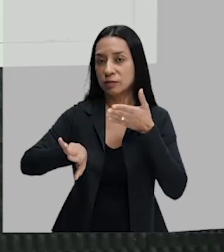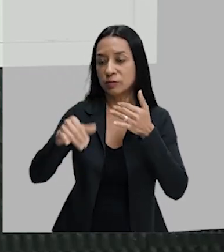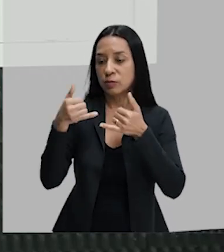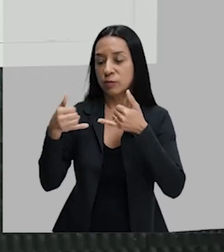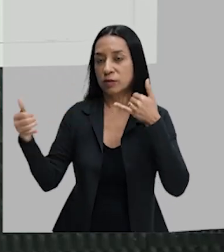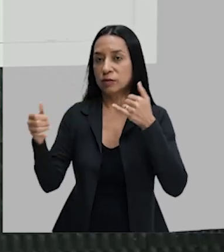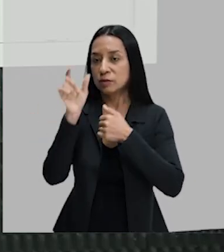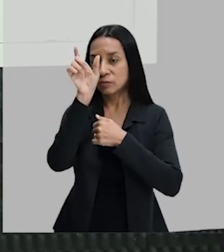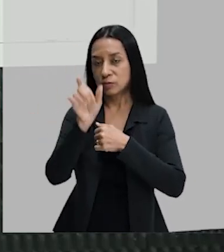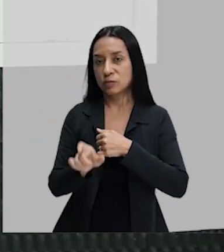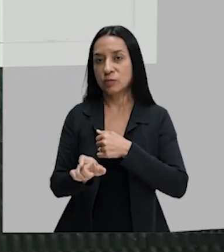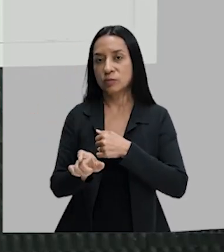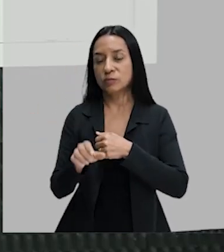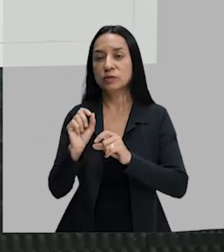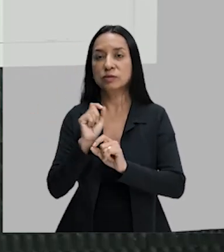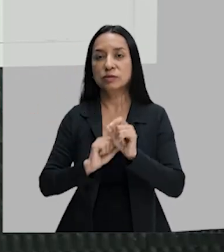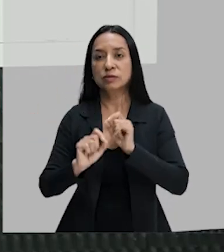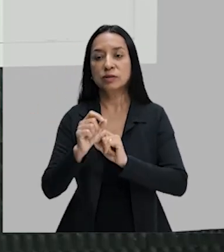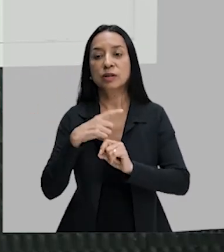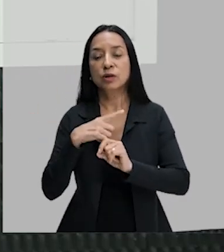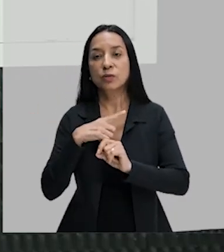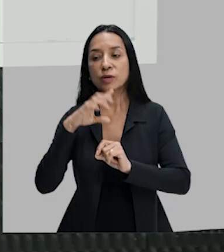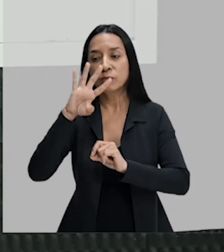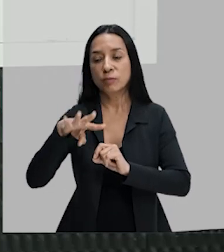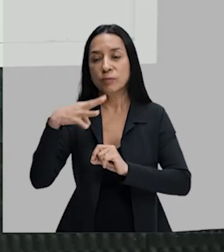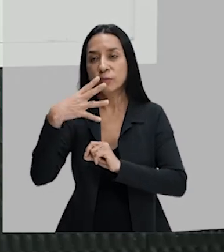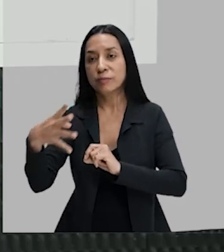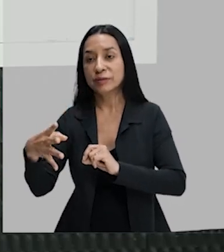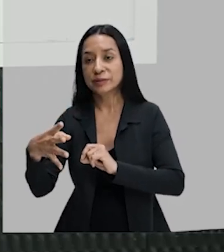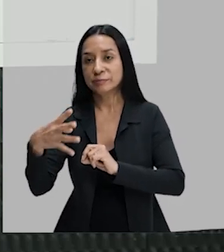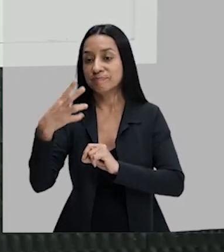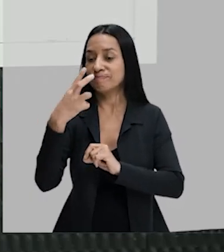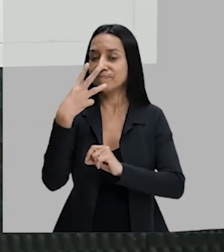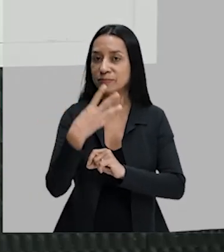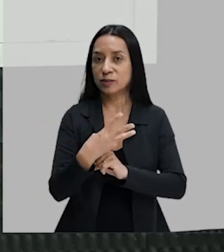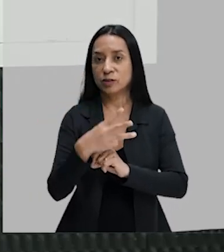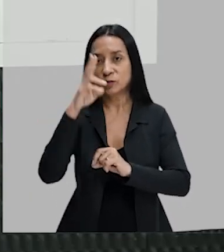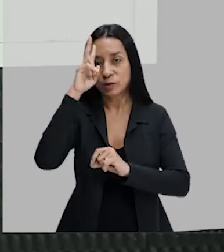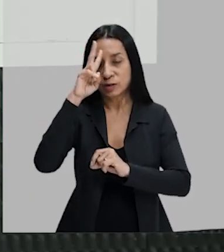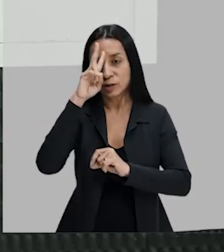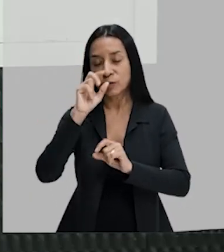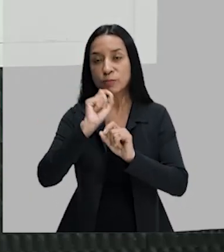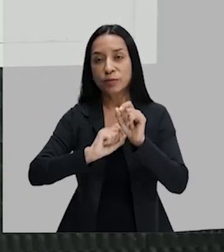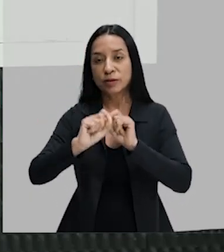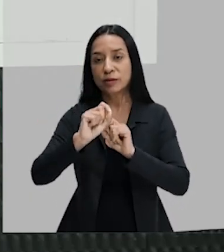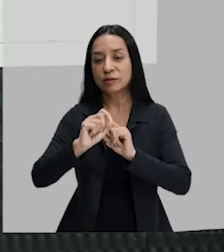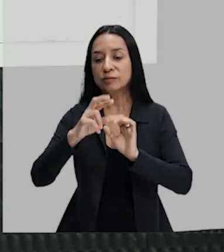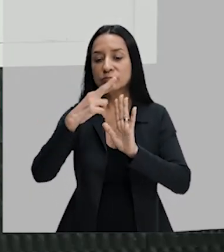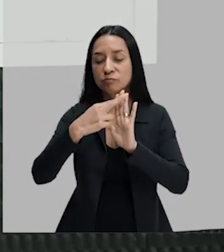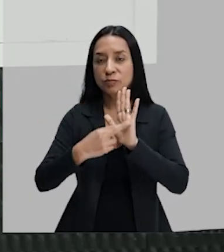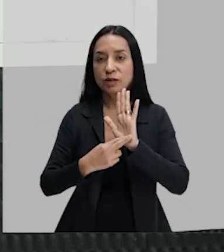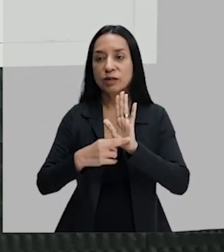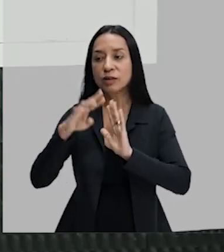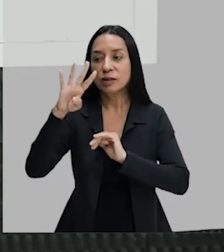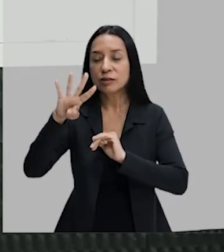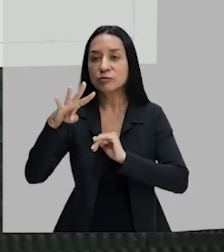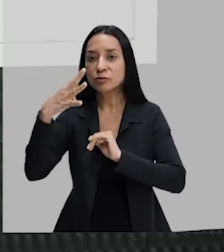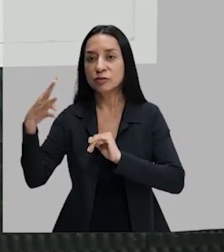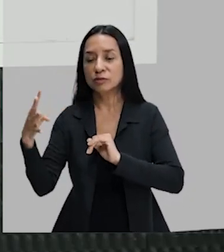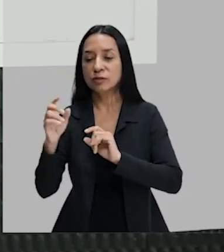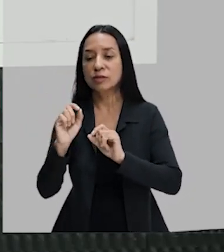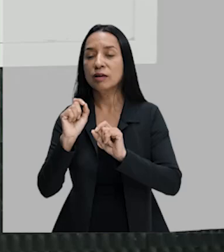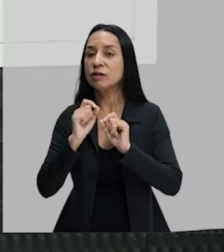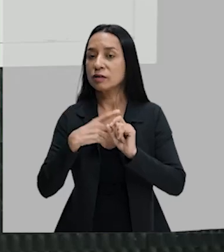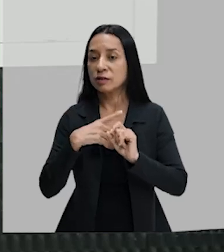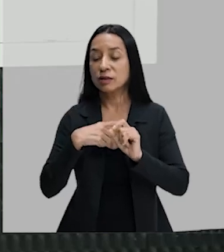coluna, aí você vai ter uma matriz de ordem 3. Aí você tem que lembrar lá da regra de Sarri, que permite que você